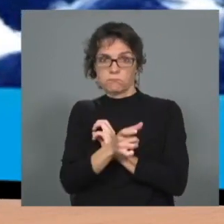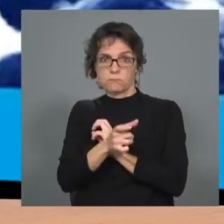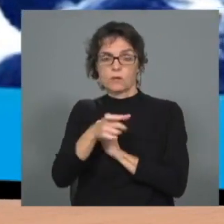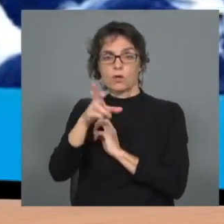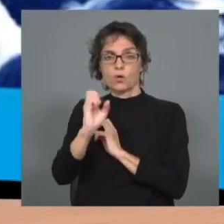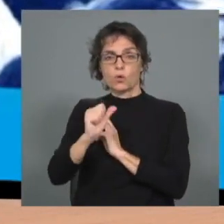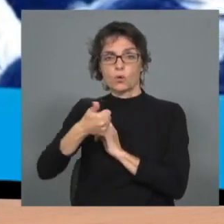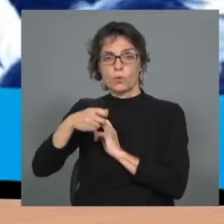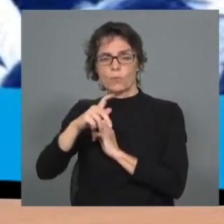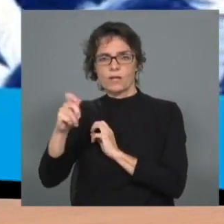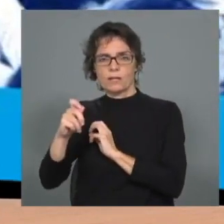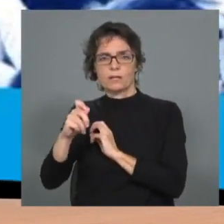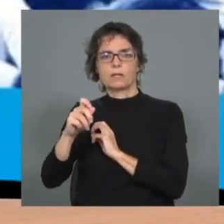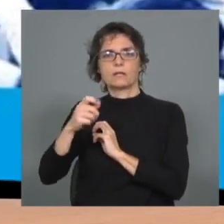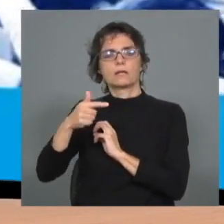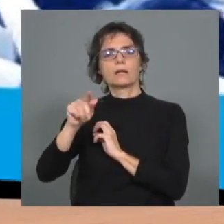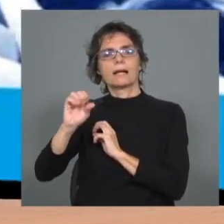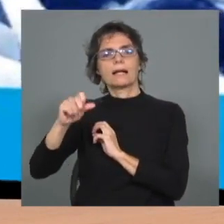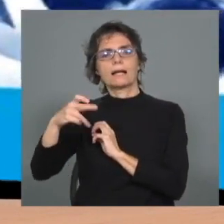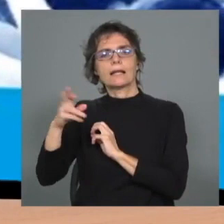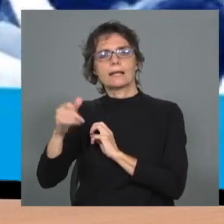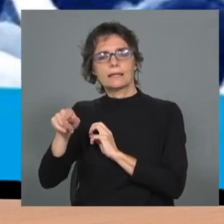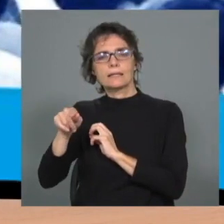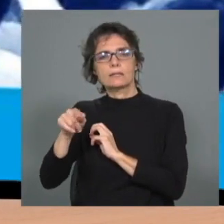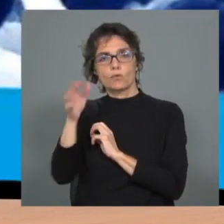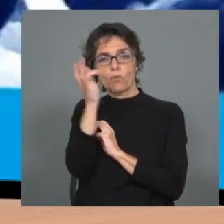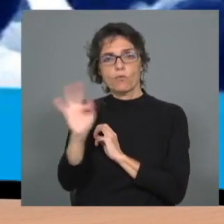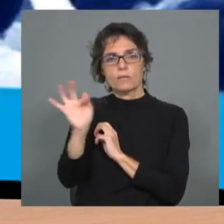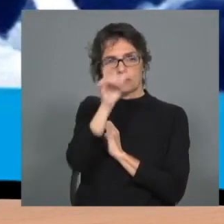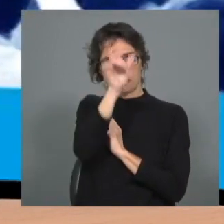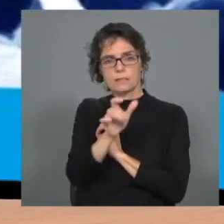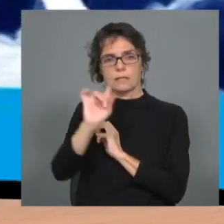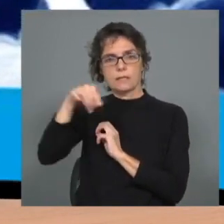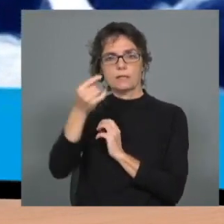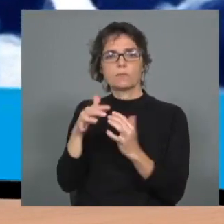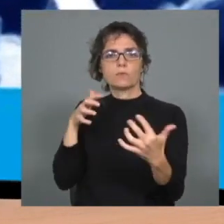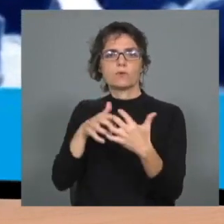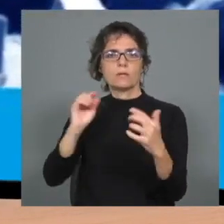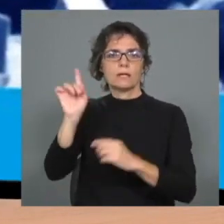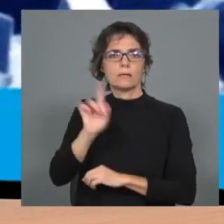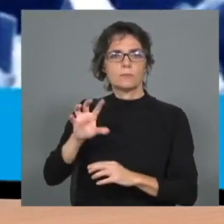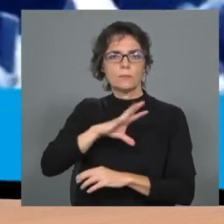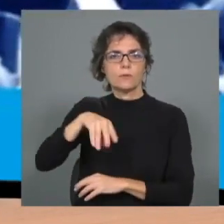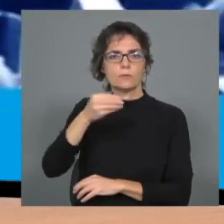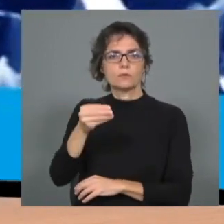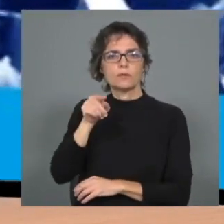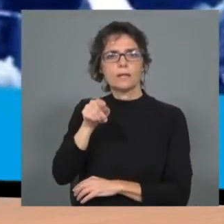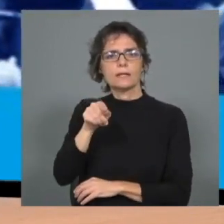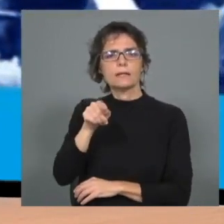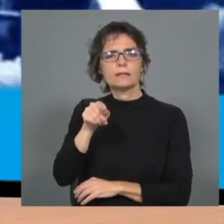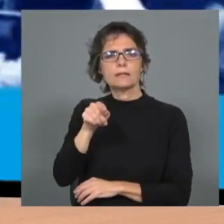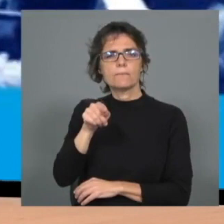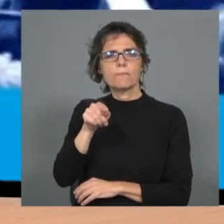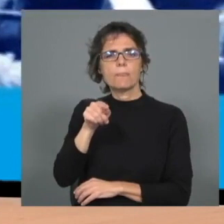Garrick, francês. Após a Primeira Guerra Mundial, ele cria as equipes sociais, e a ideia de amizade social, ela nasce da